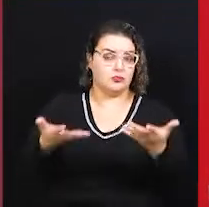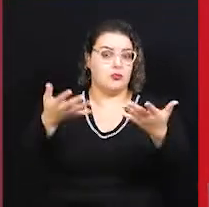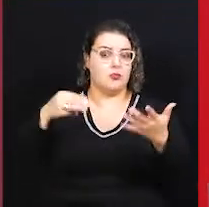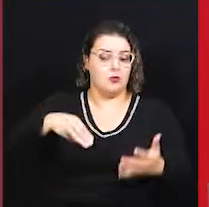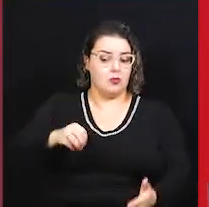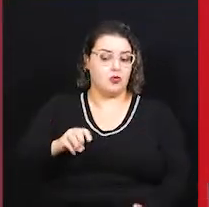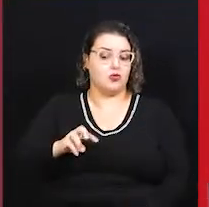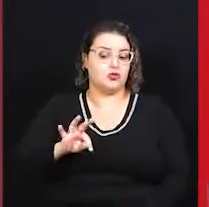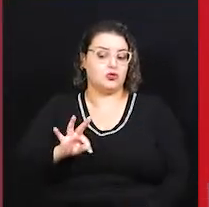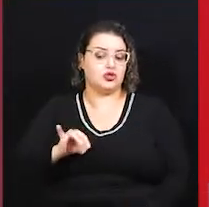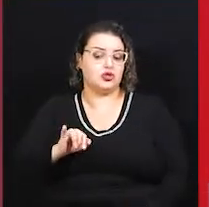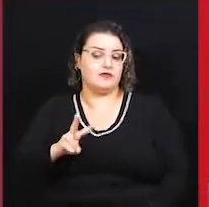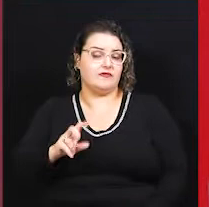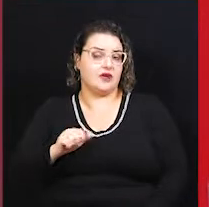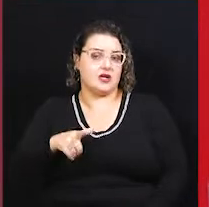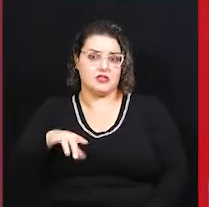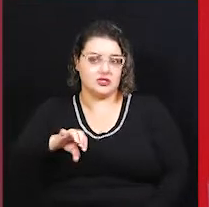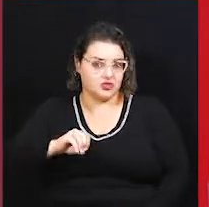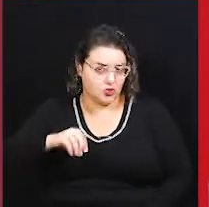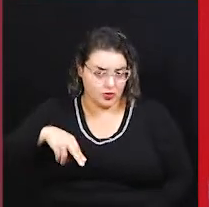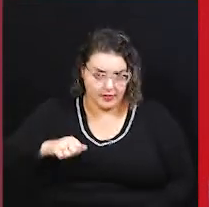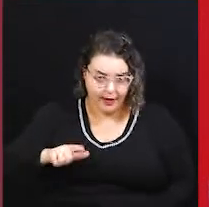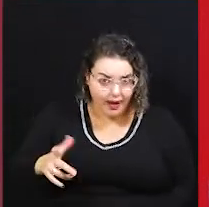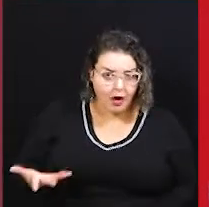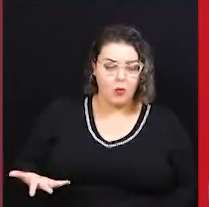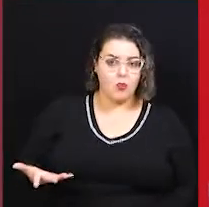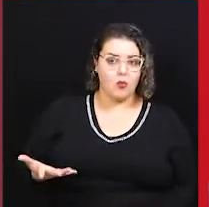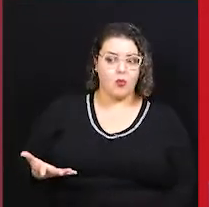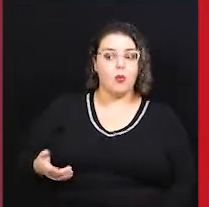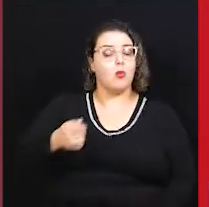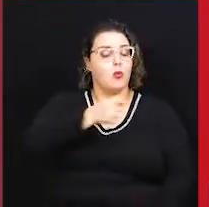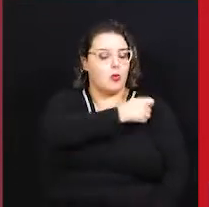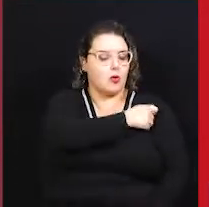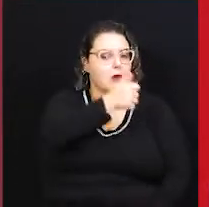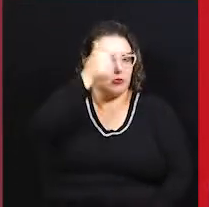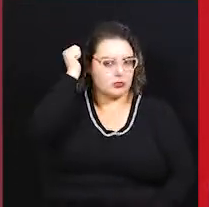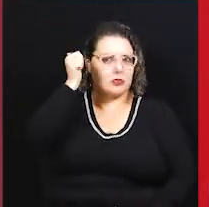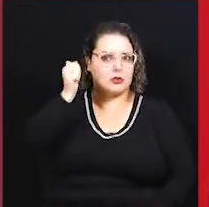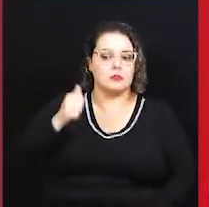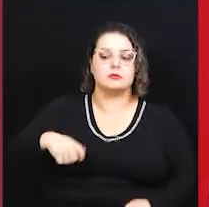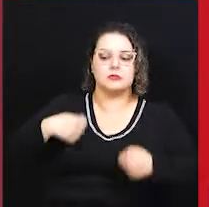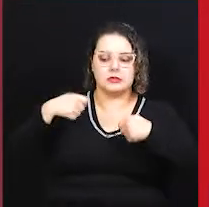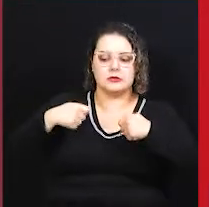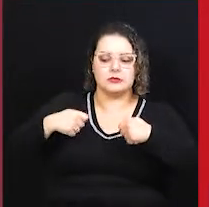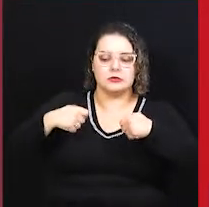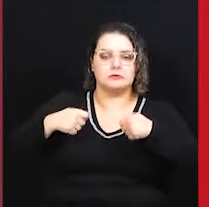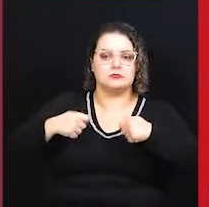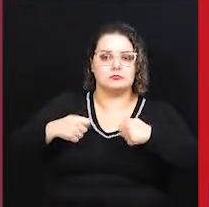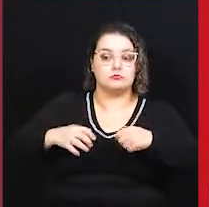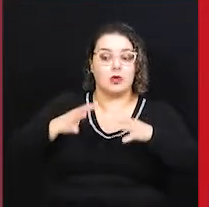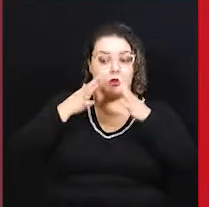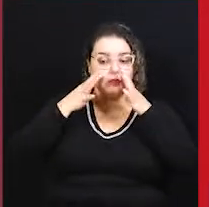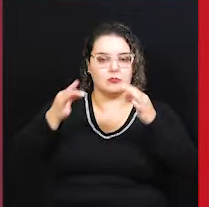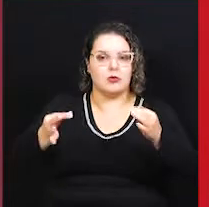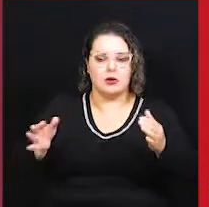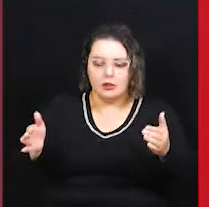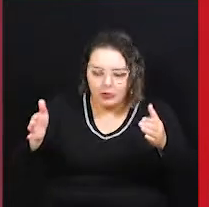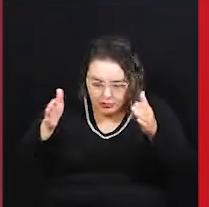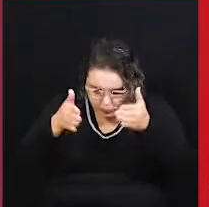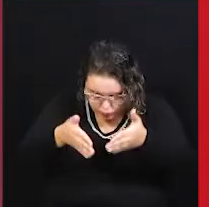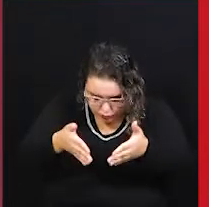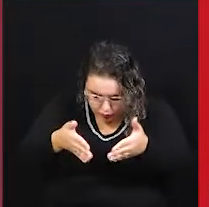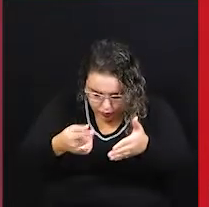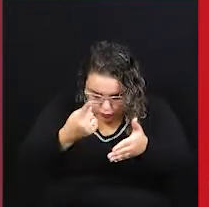texto motivacional, ou seja, várias possibilidades de texto. Então o aluno tem que estar atento a essa possibilidade, e não se fechar em um